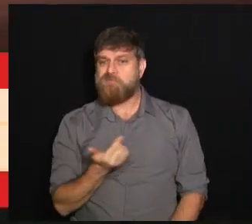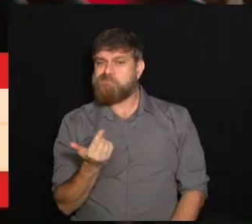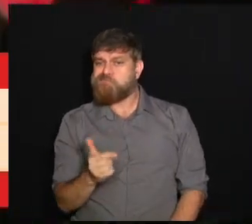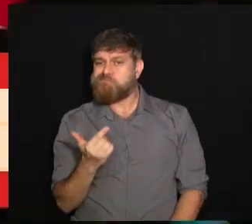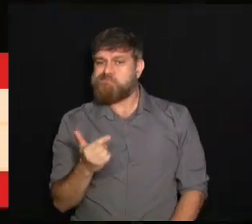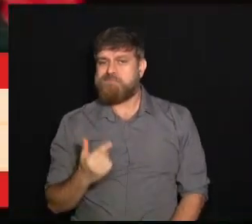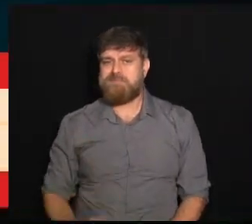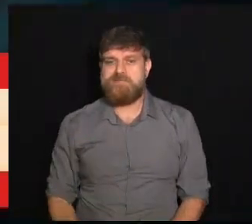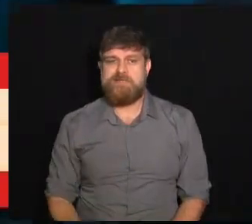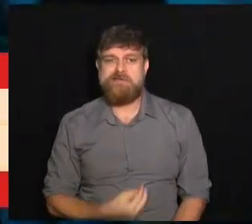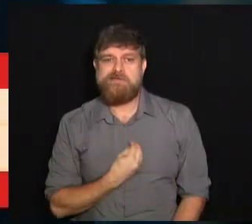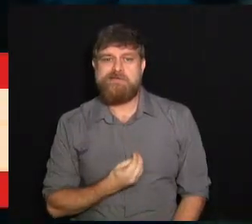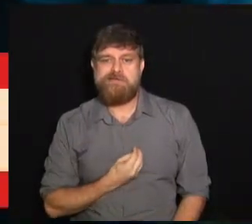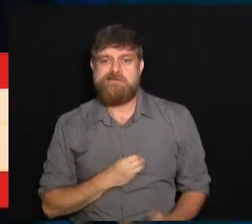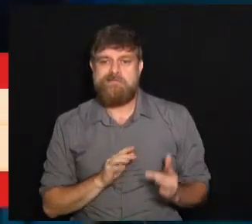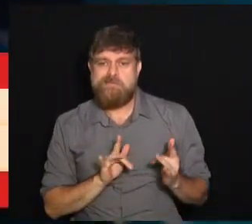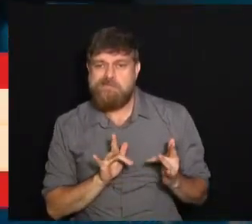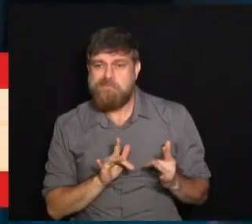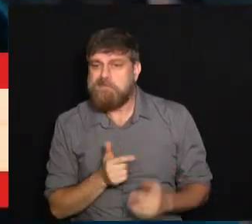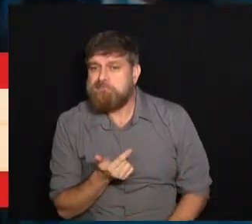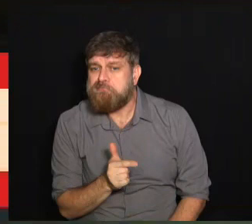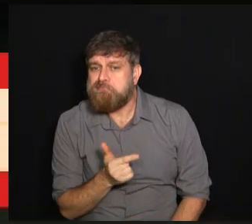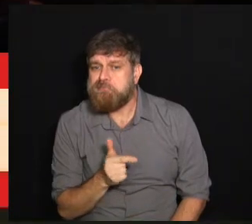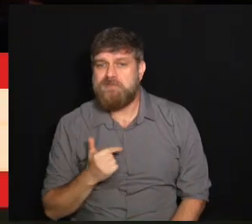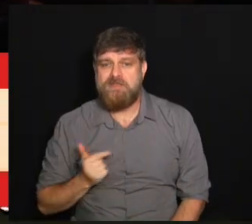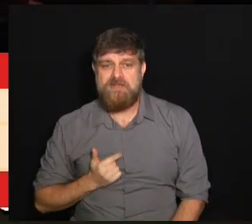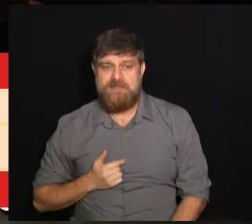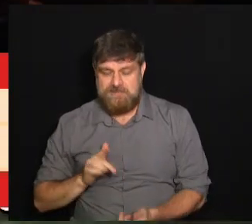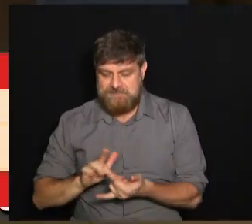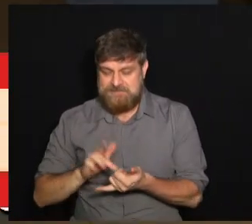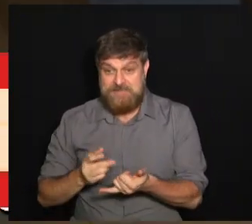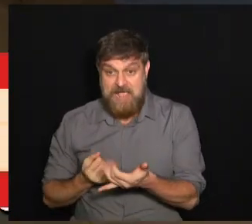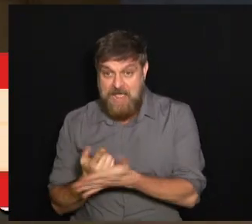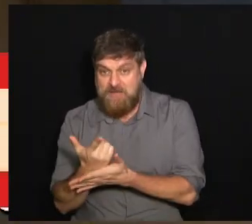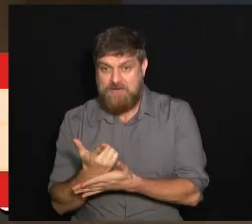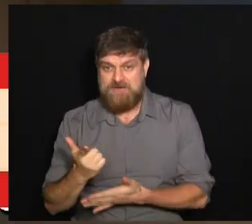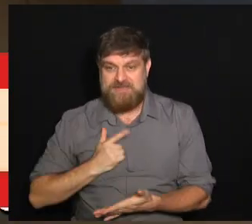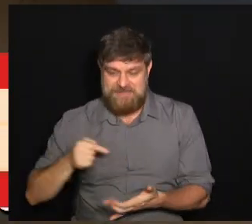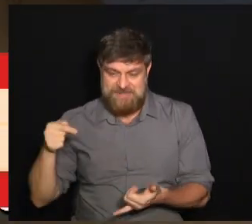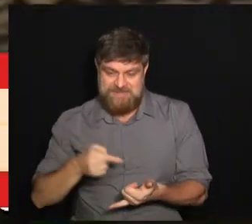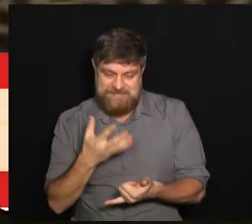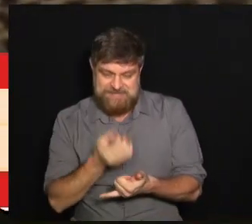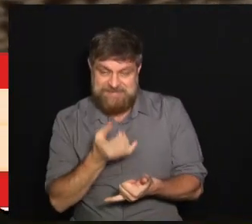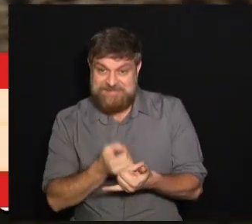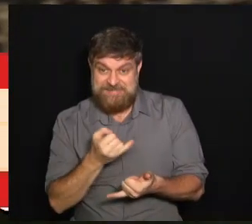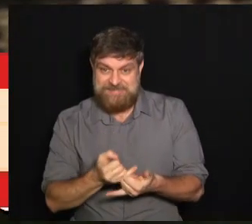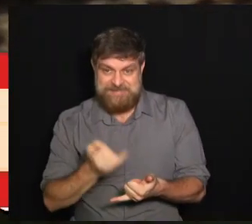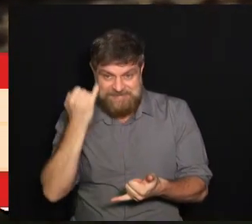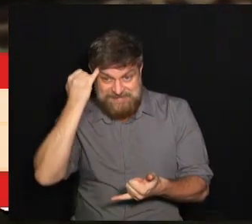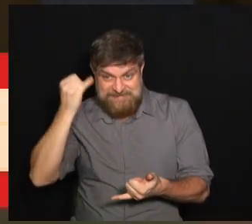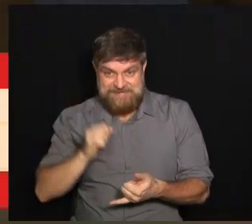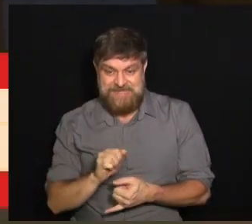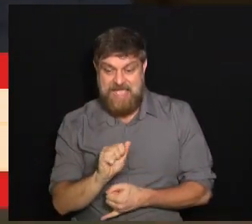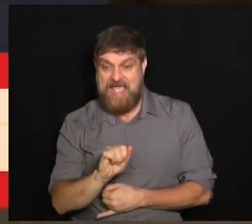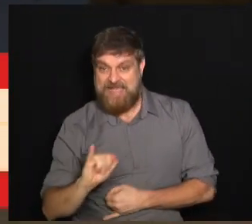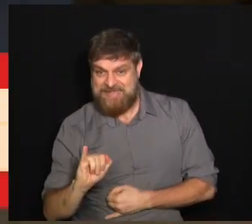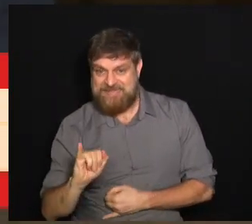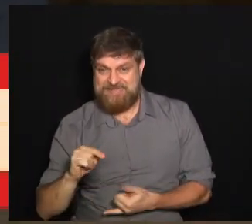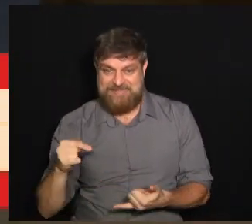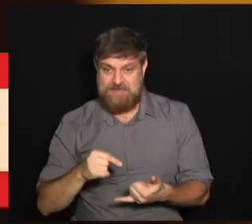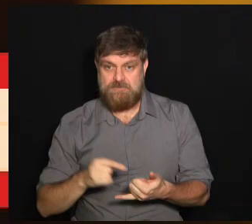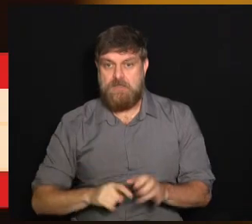sua vida amorosa é inexistente, até que ele compra um celular novo com serviços de inteligência artificial e